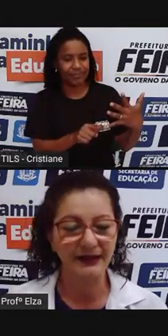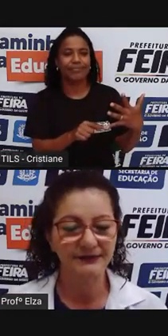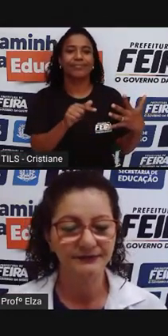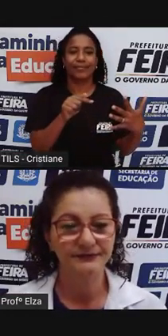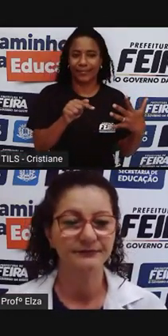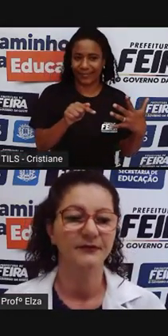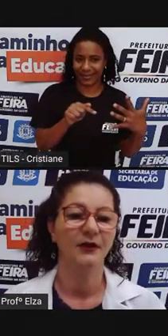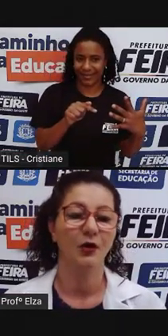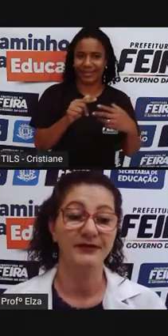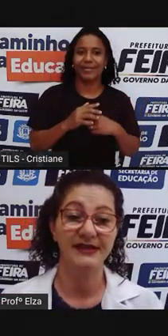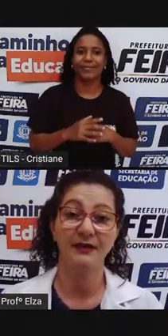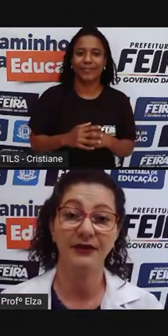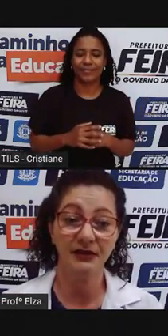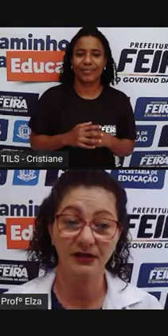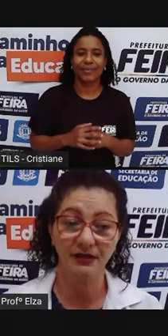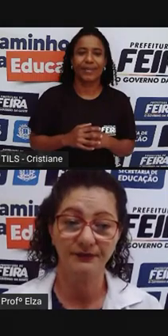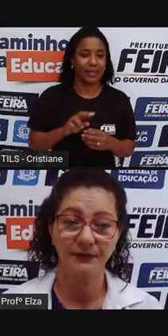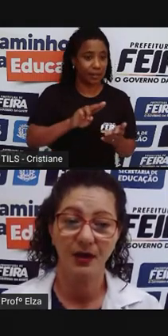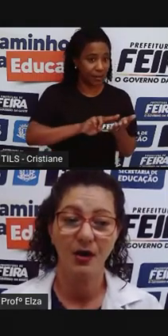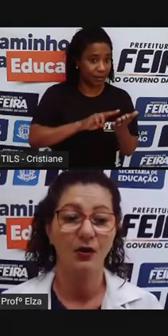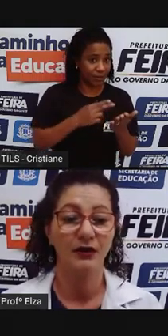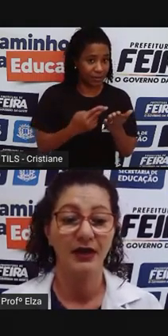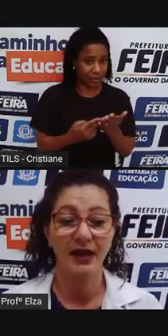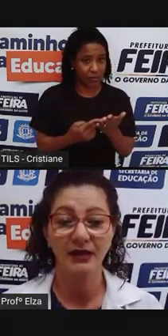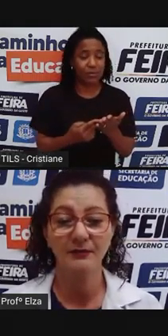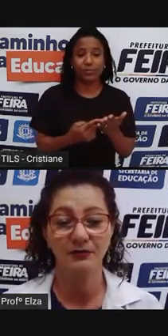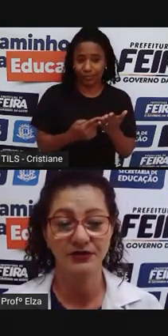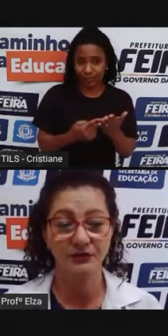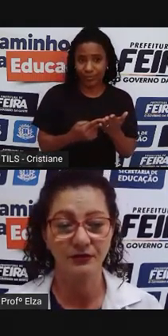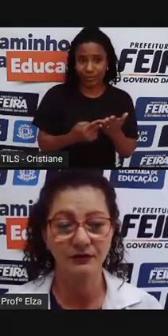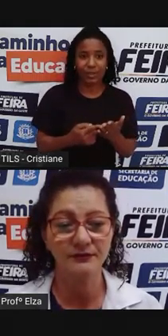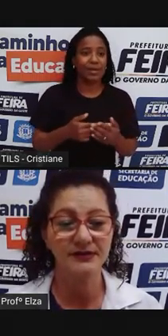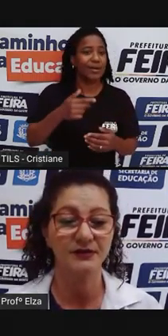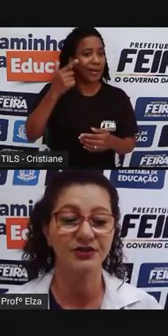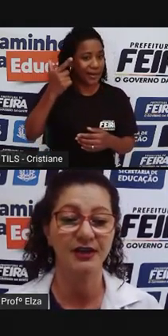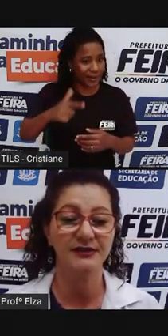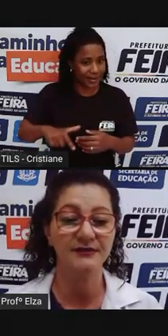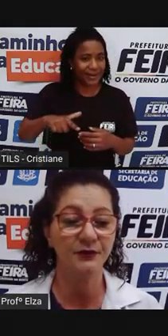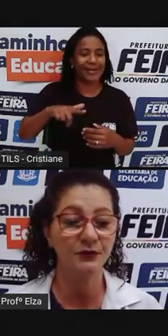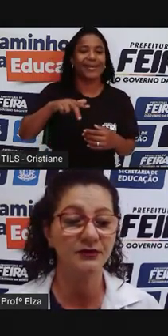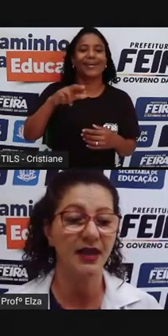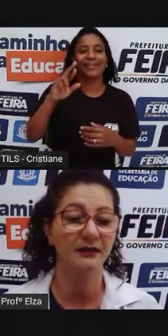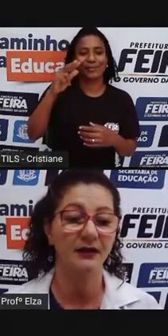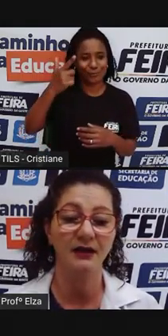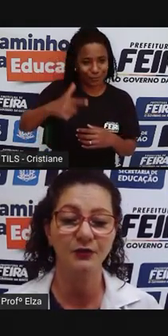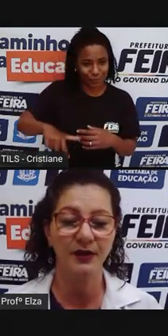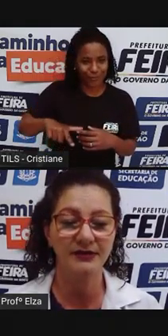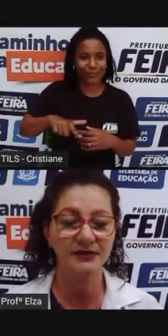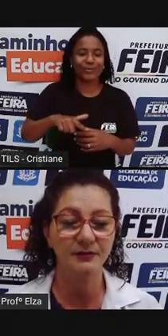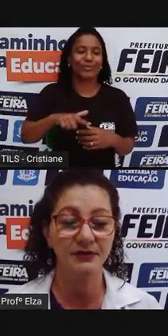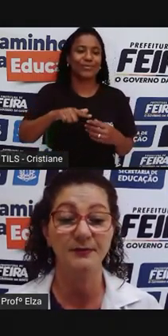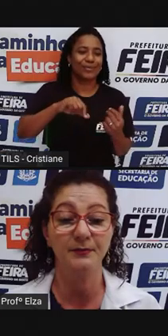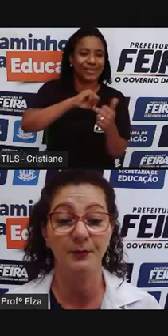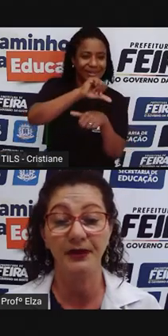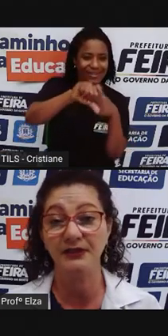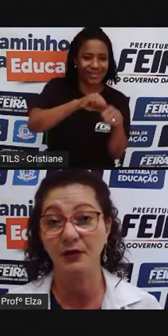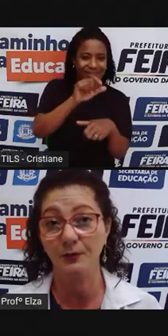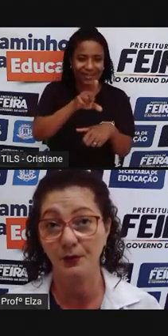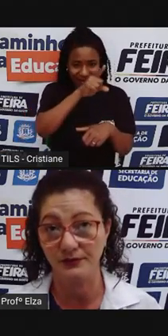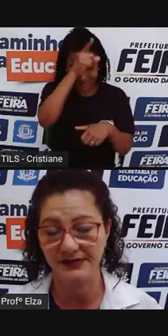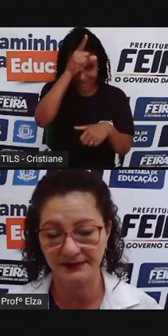Reaproveitar. Observem aqui. Organic material, such as food and garden waste, must